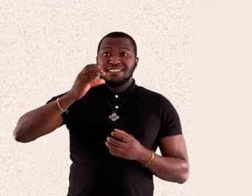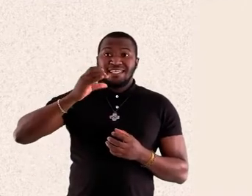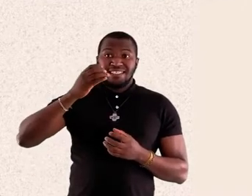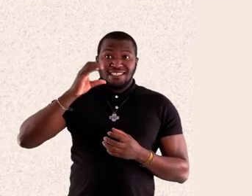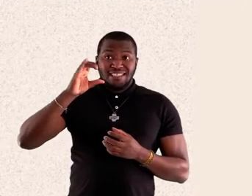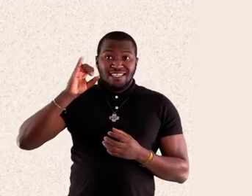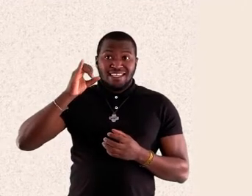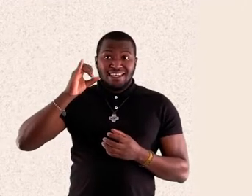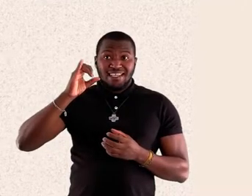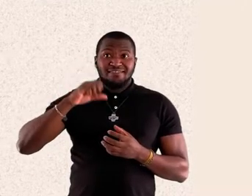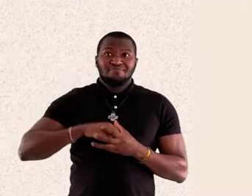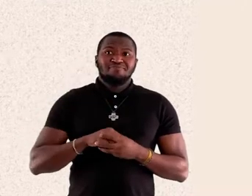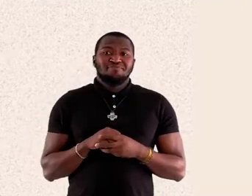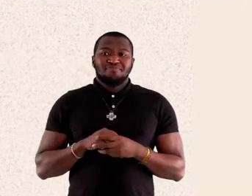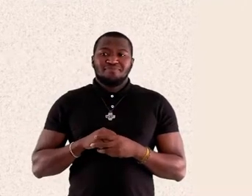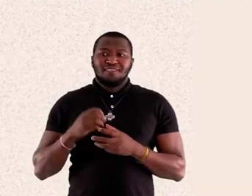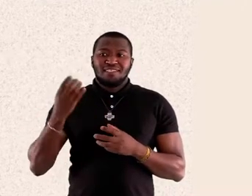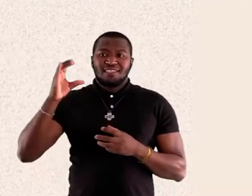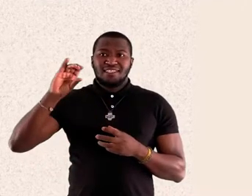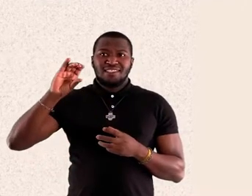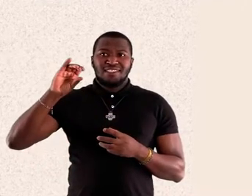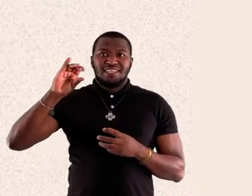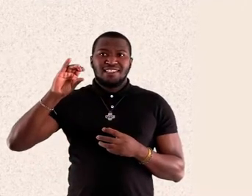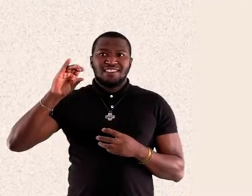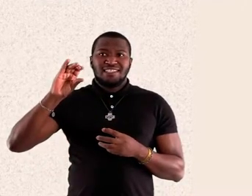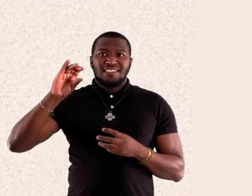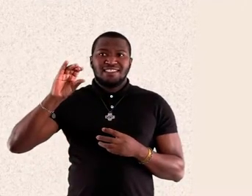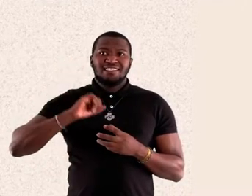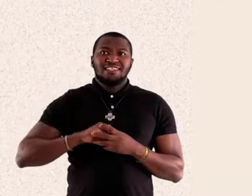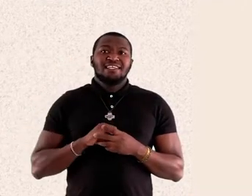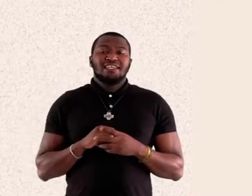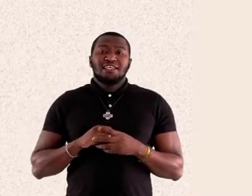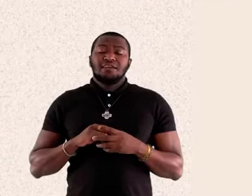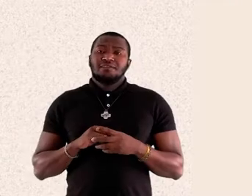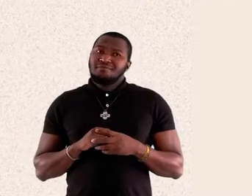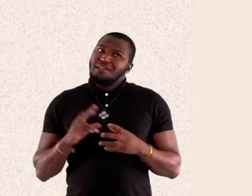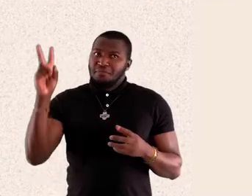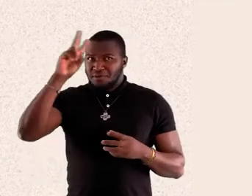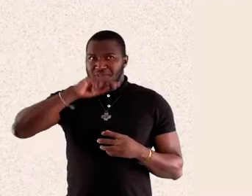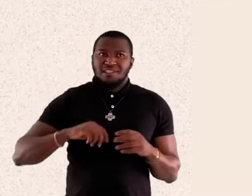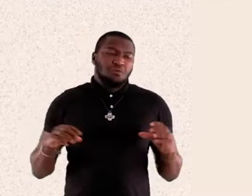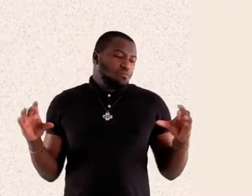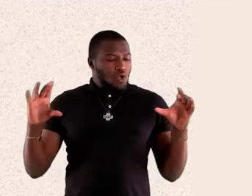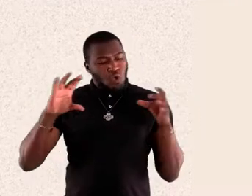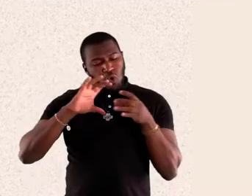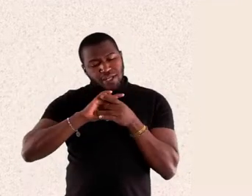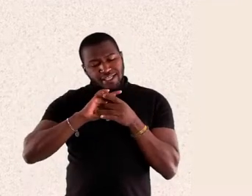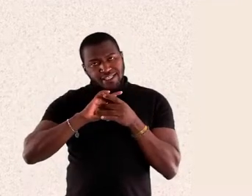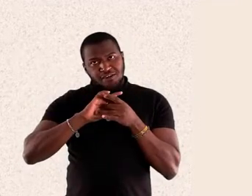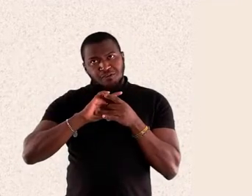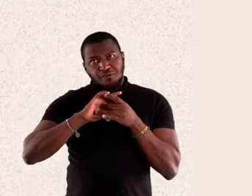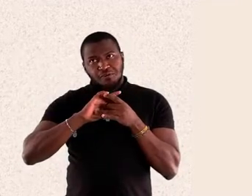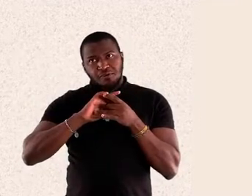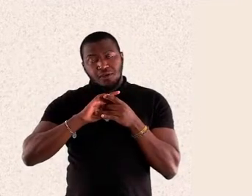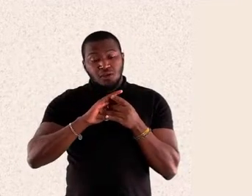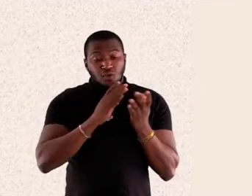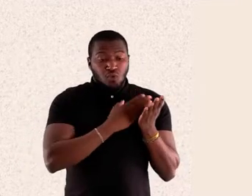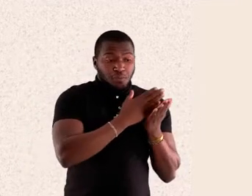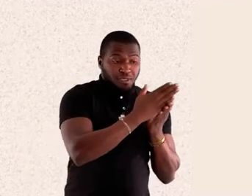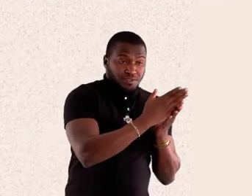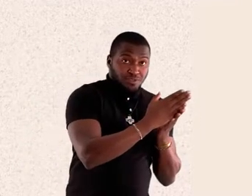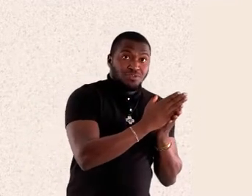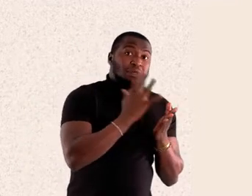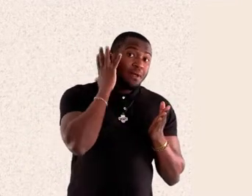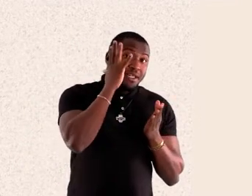a gente vai ver que existe uma conexão grande hein entre essa primeira essa parte introdutória e essa parte mais